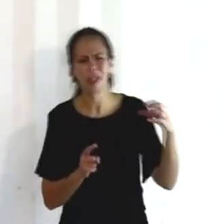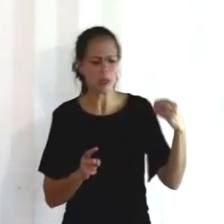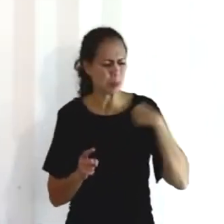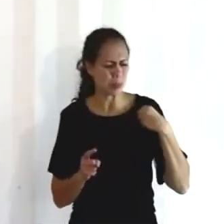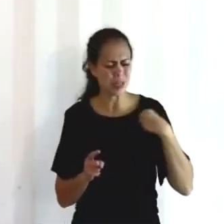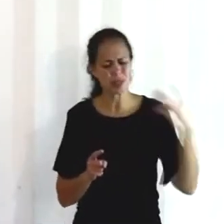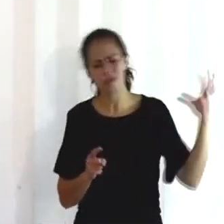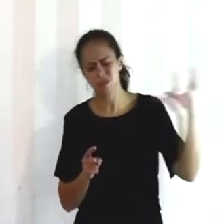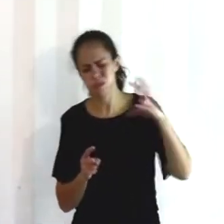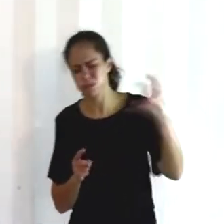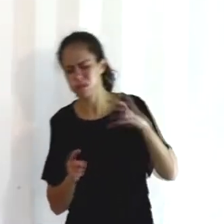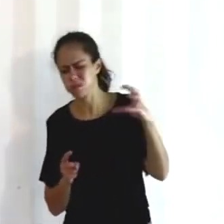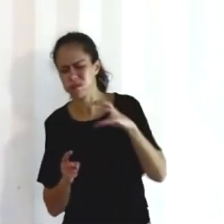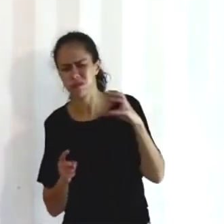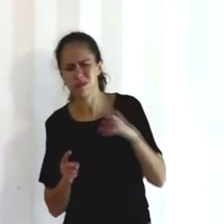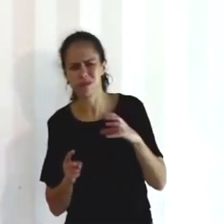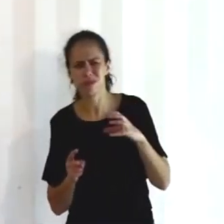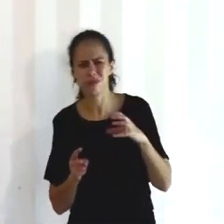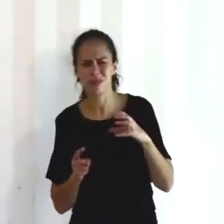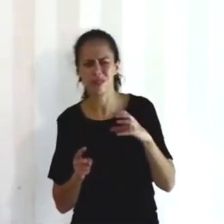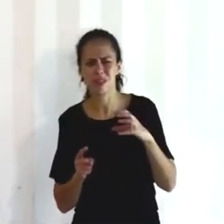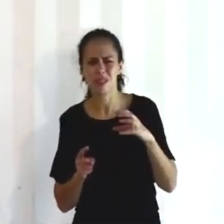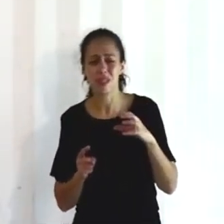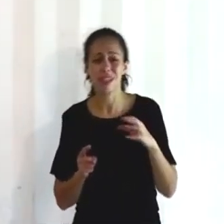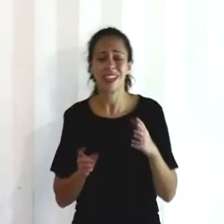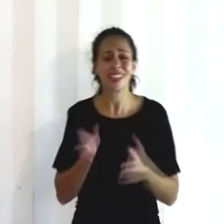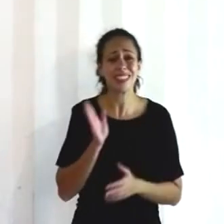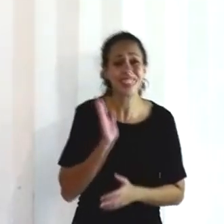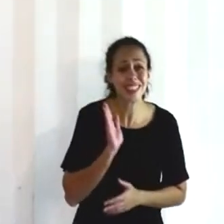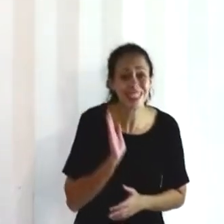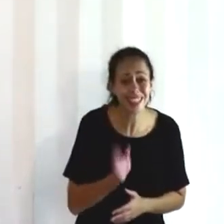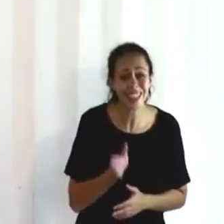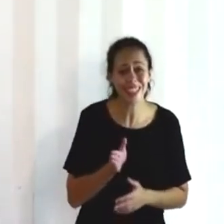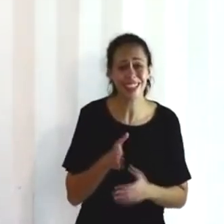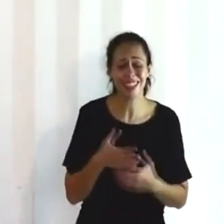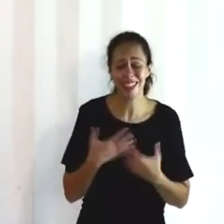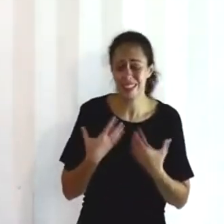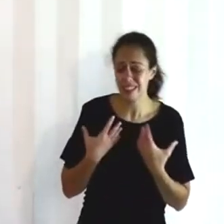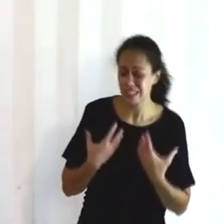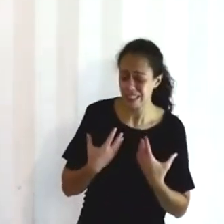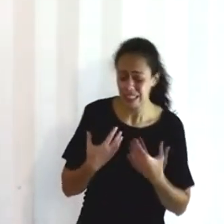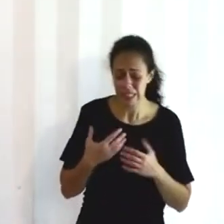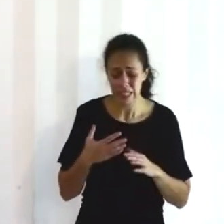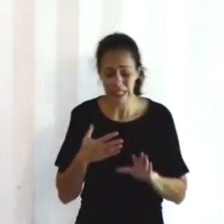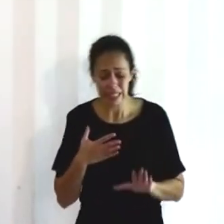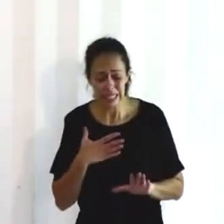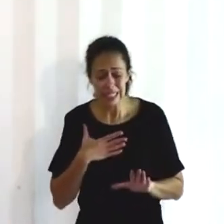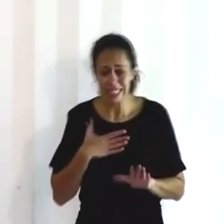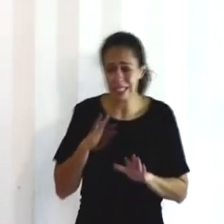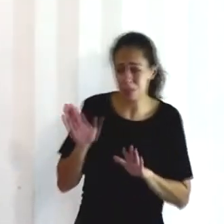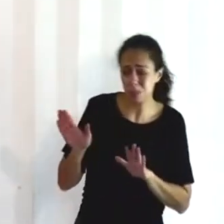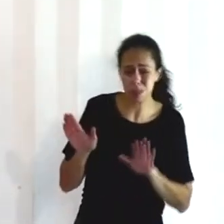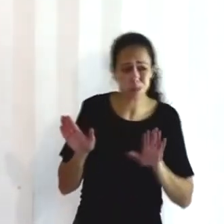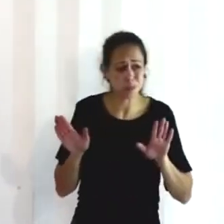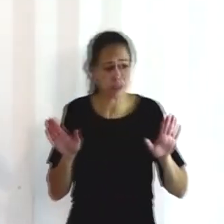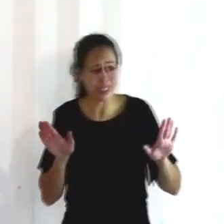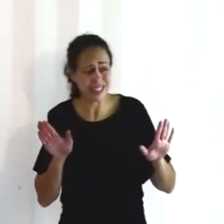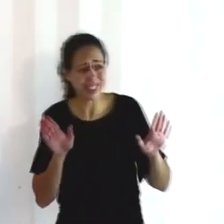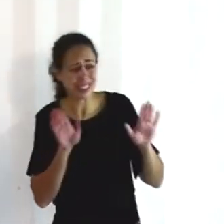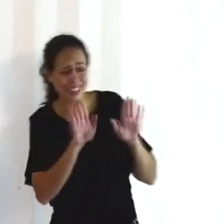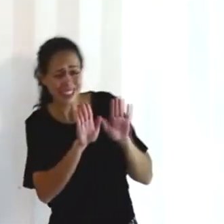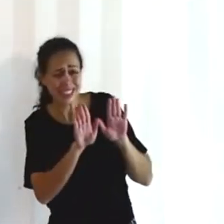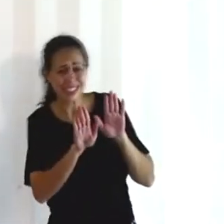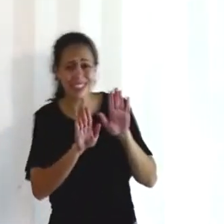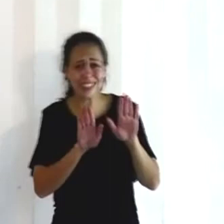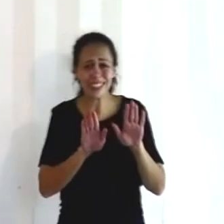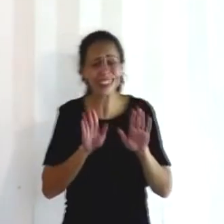nos colocam, já nos colocam dentro de uma situação de resiliência, de defesa da fé, o tempo inteiro. Ou seja,